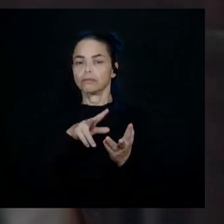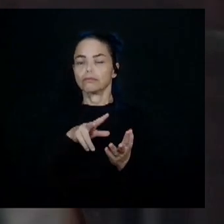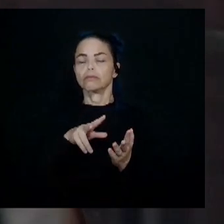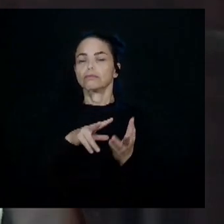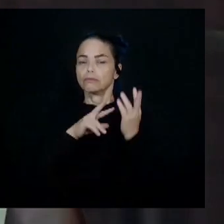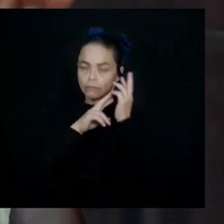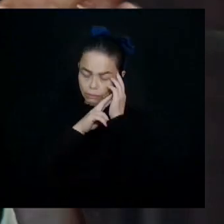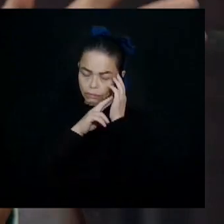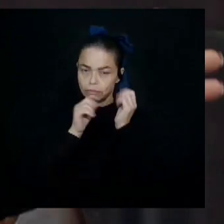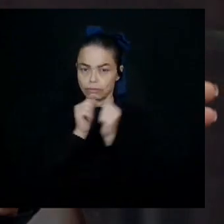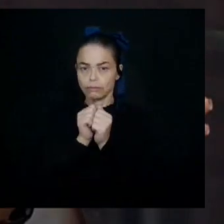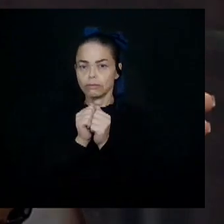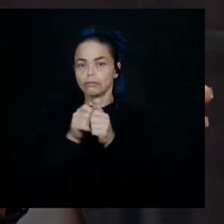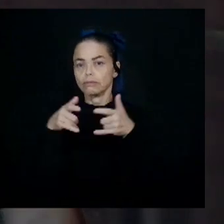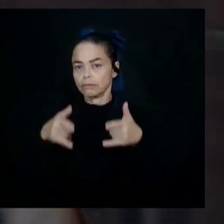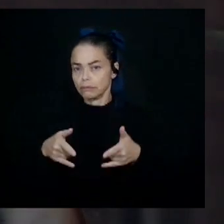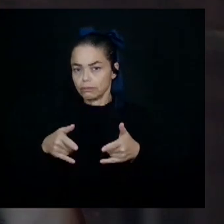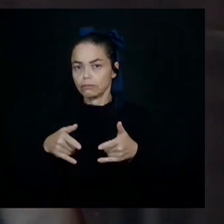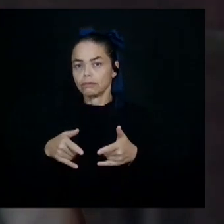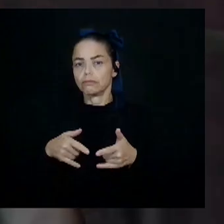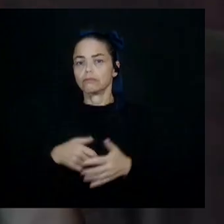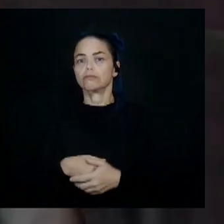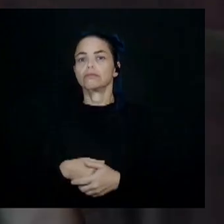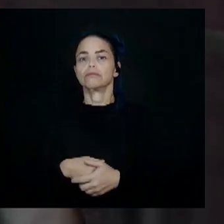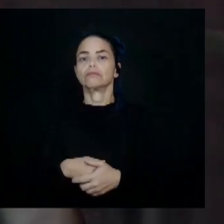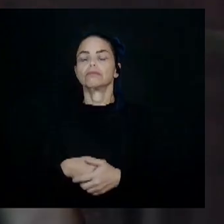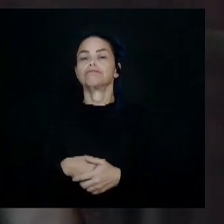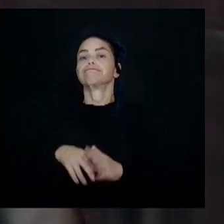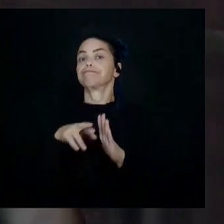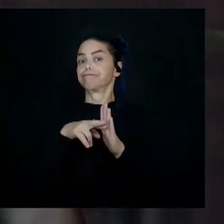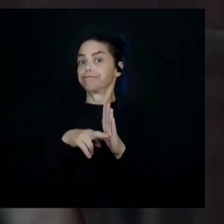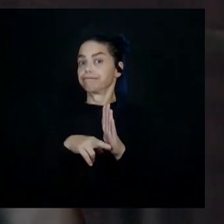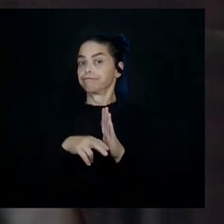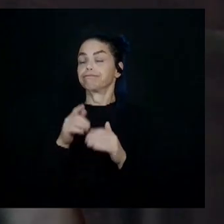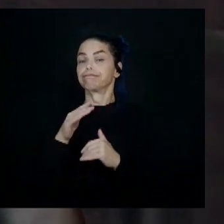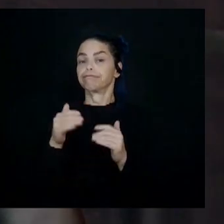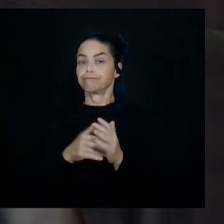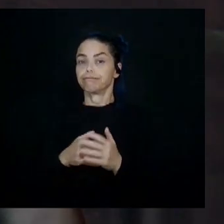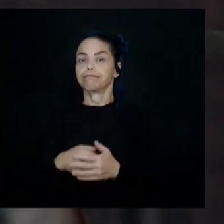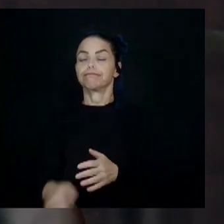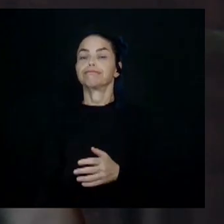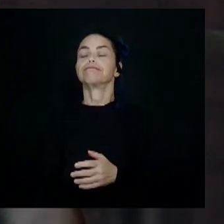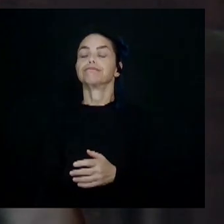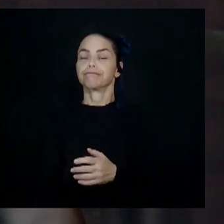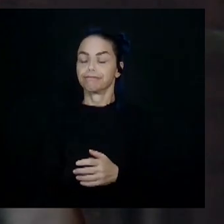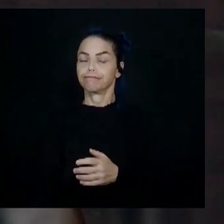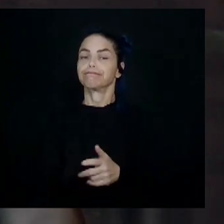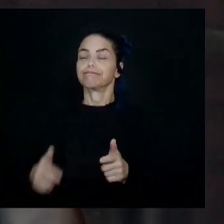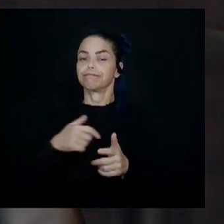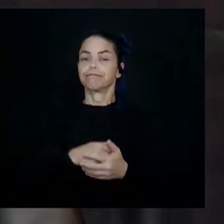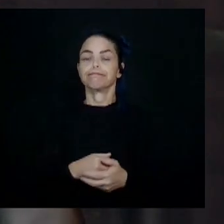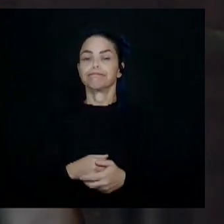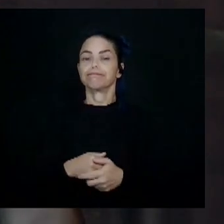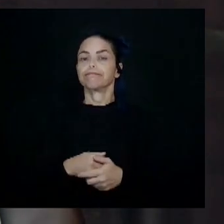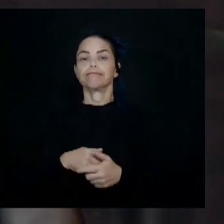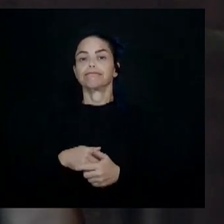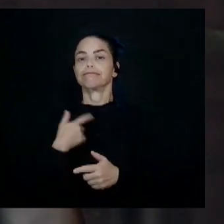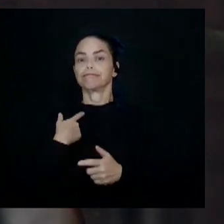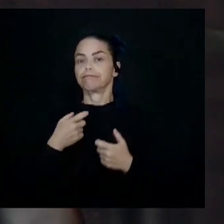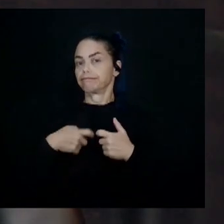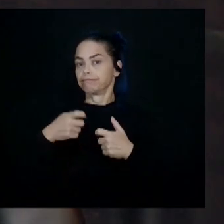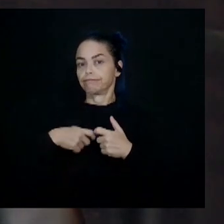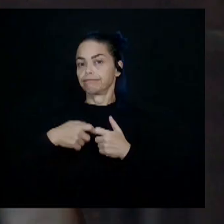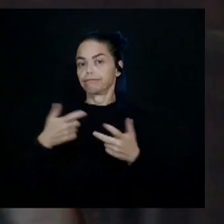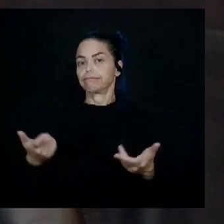na mesma cama, isso dá um programa inteiro. Sim, verdade. Isso é um problema. E eles vão ter relacionamento sexual com aquela